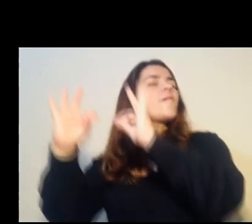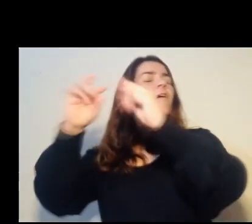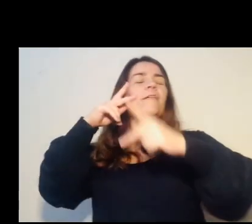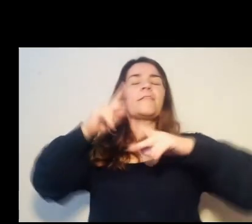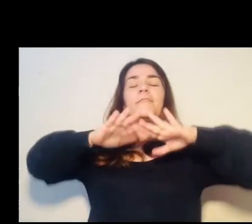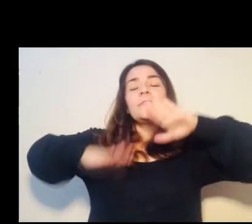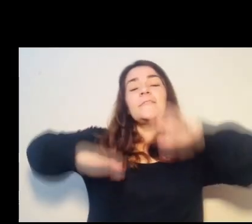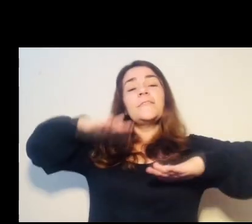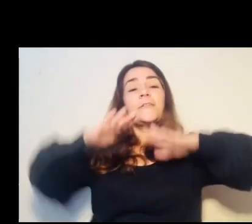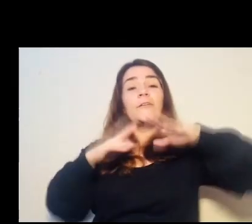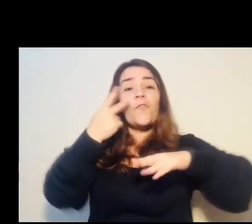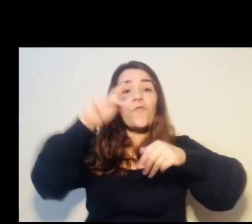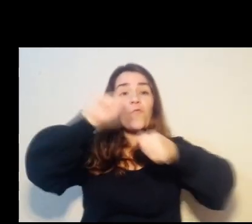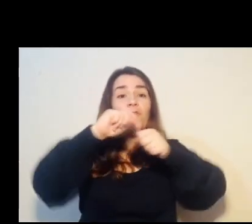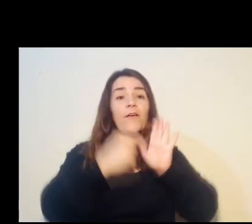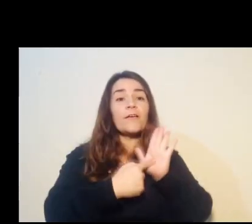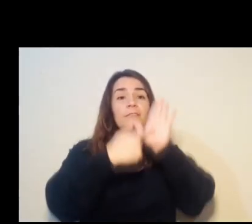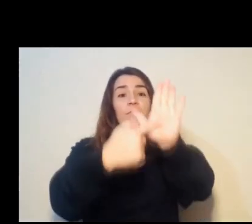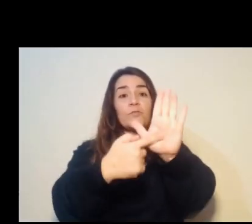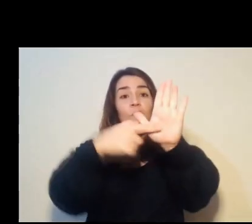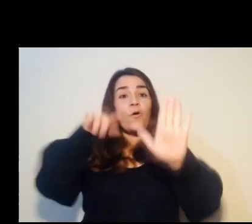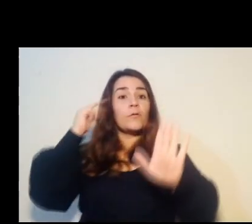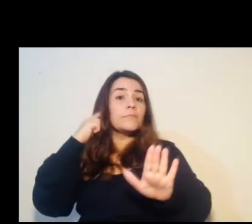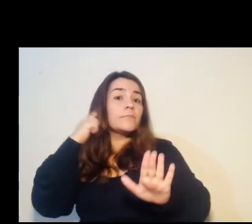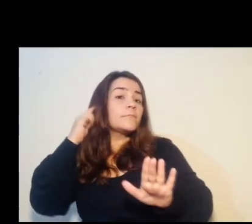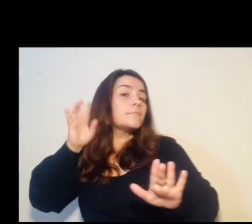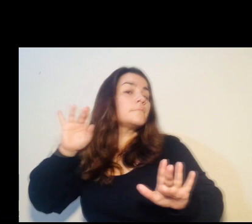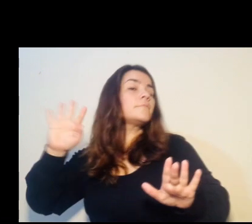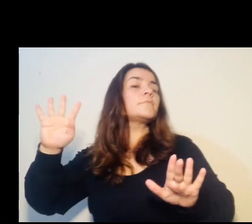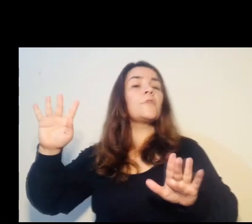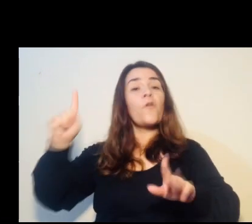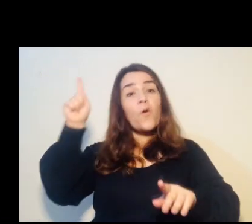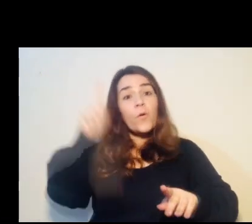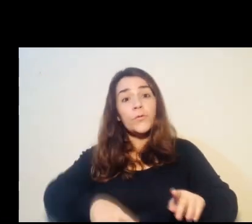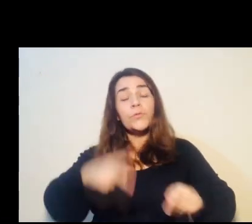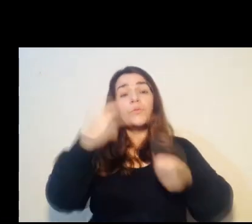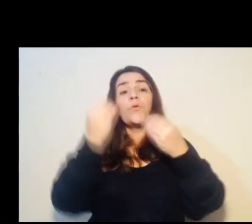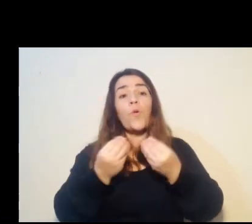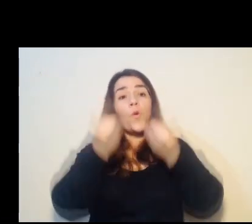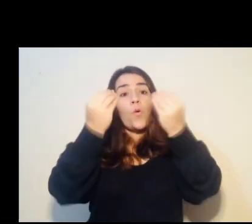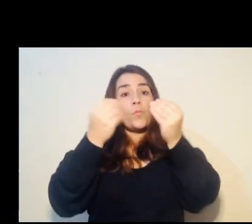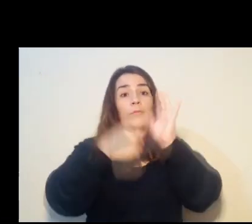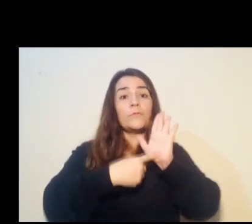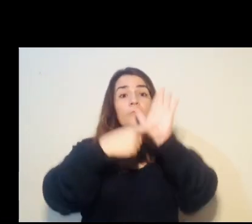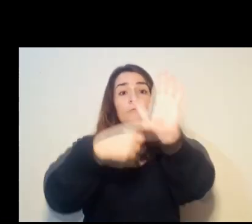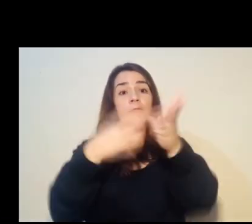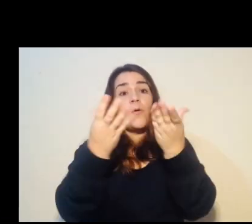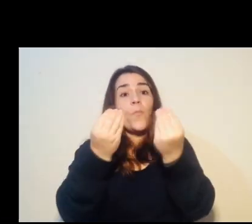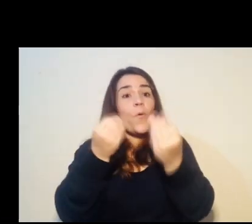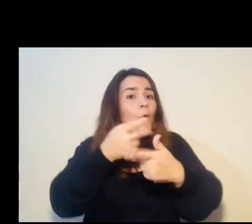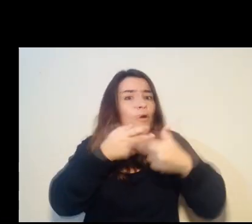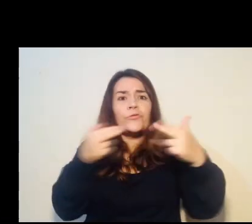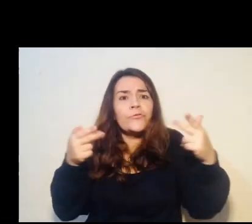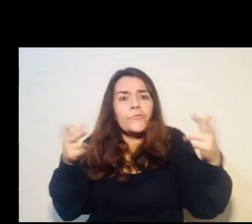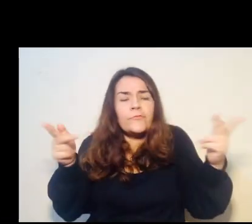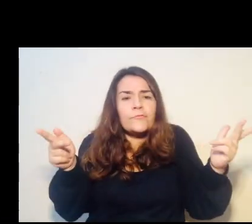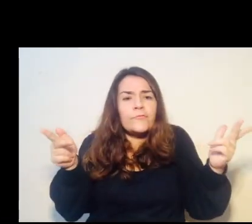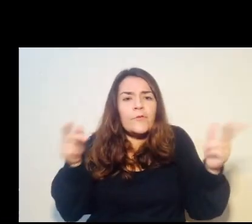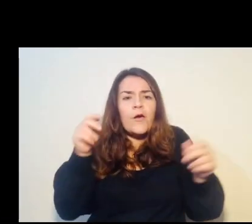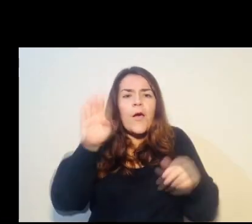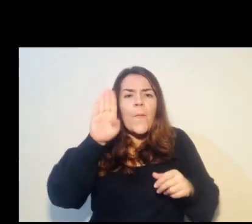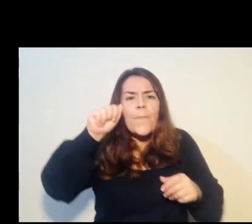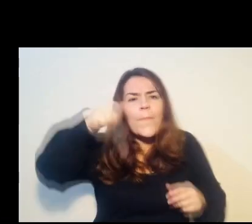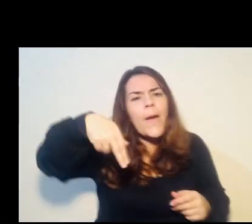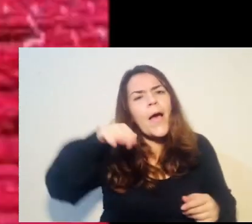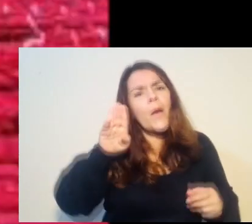afinações variam conforme os mestres e suas escolhas sonoras, assim como material que podem ser de diversos